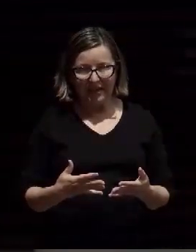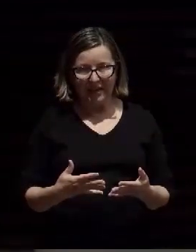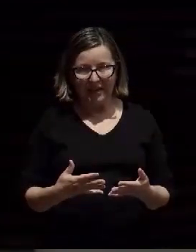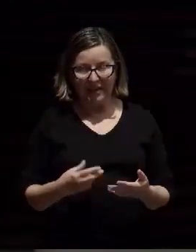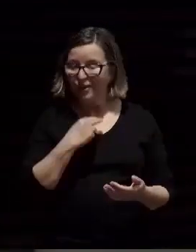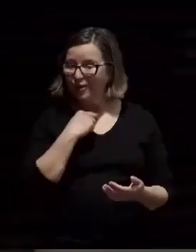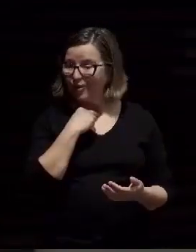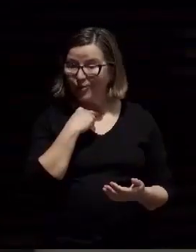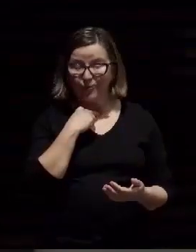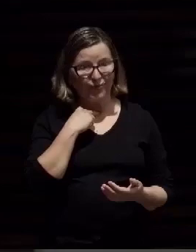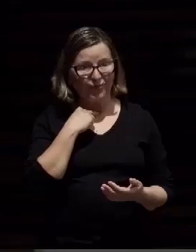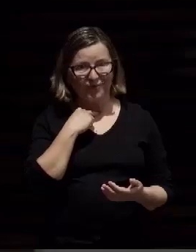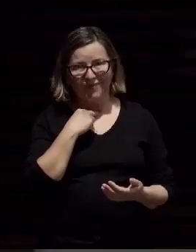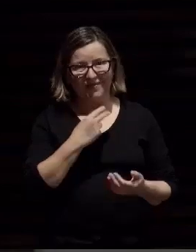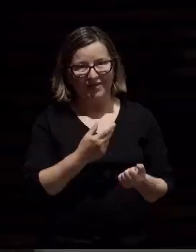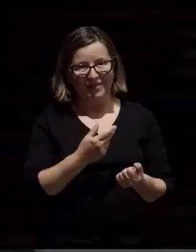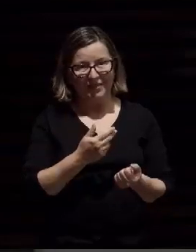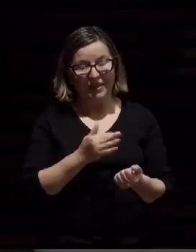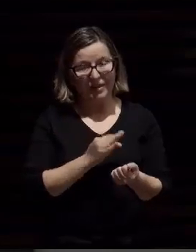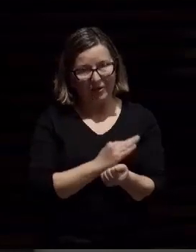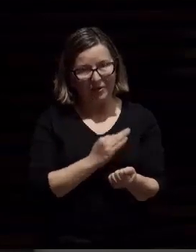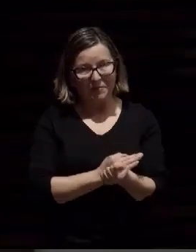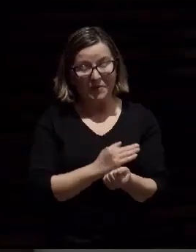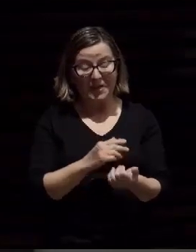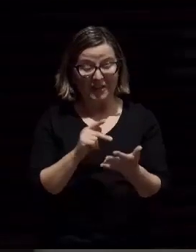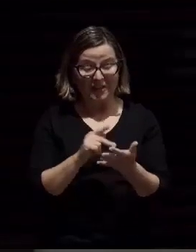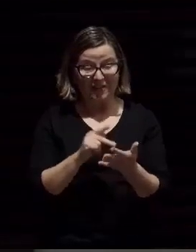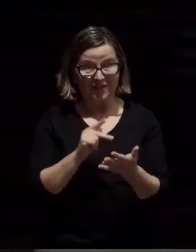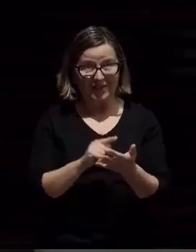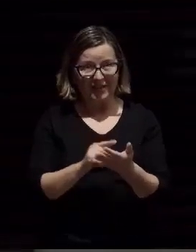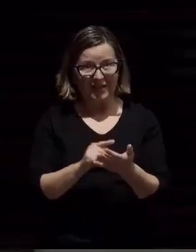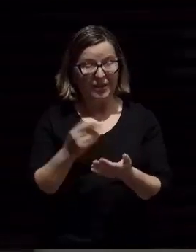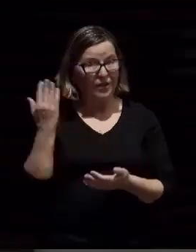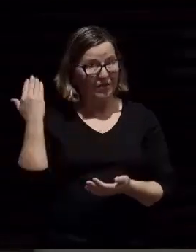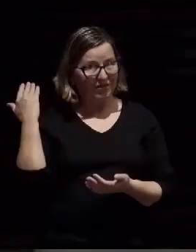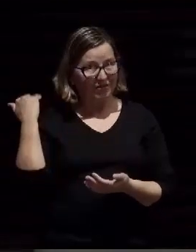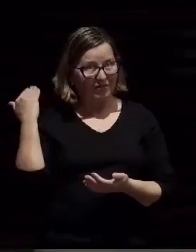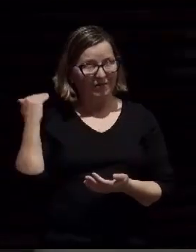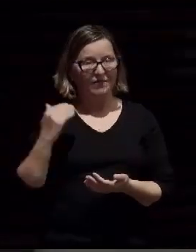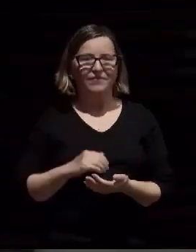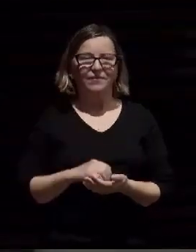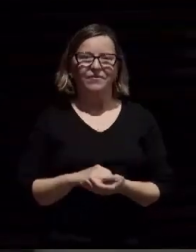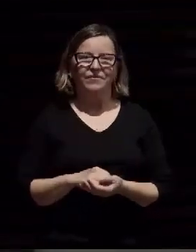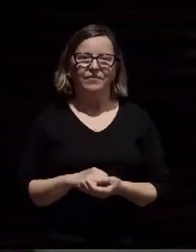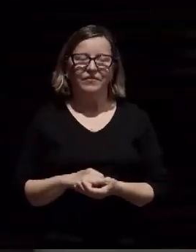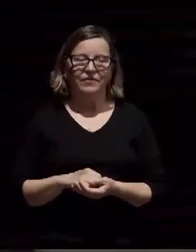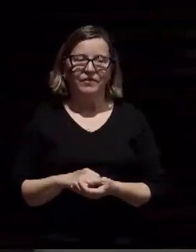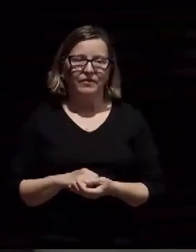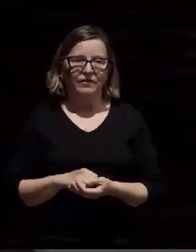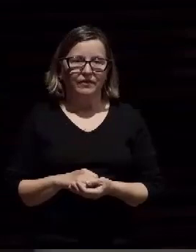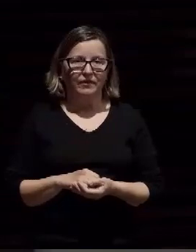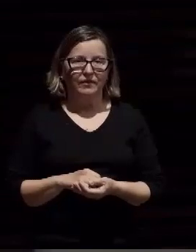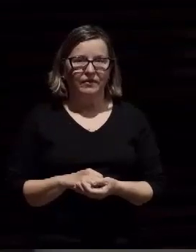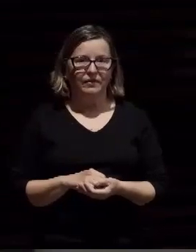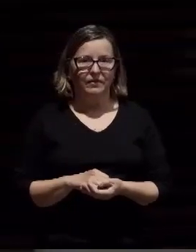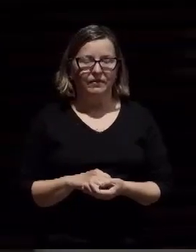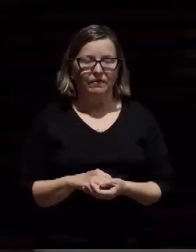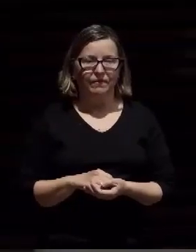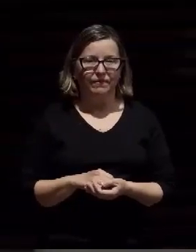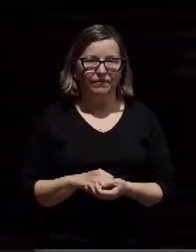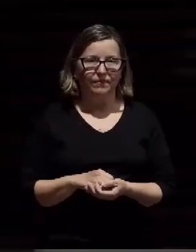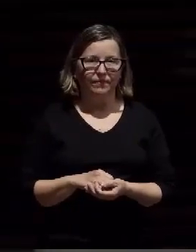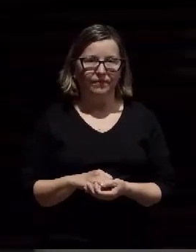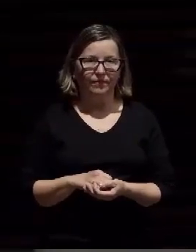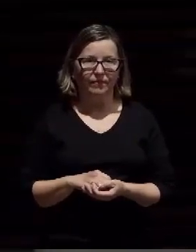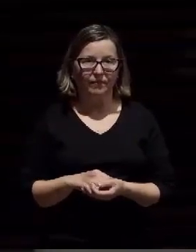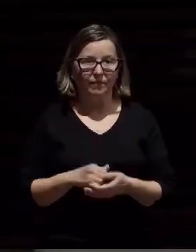naquela época, naquele momento histórico. Isso, em parte,